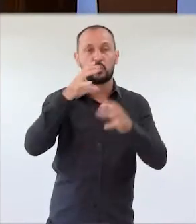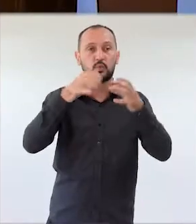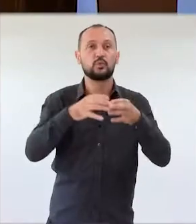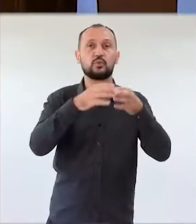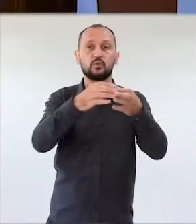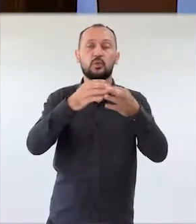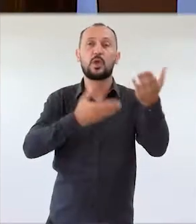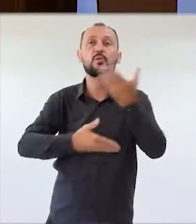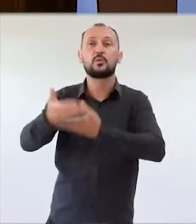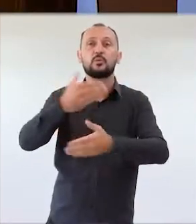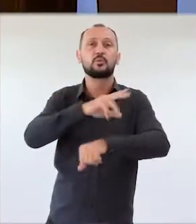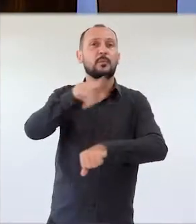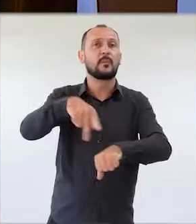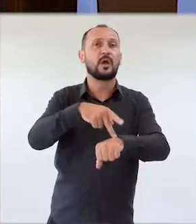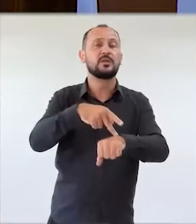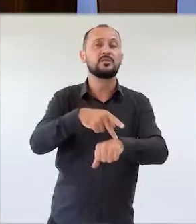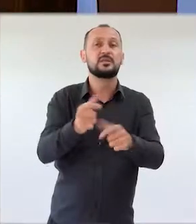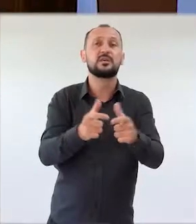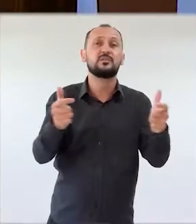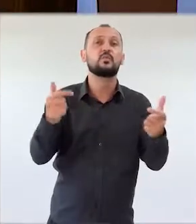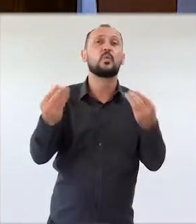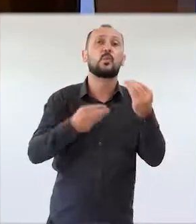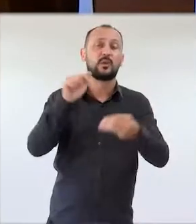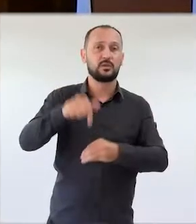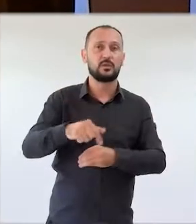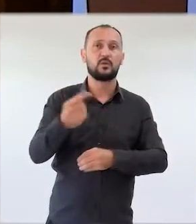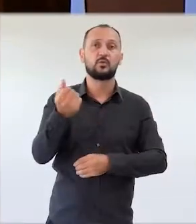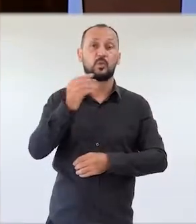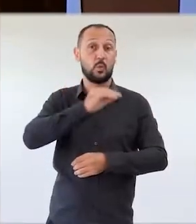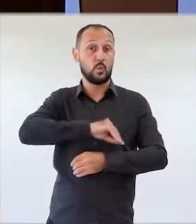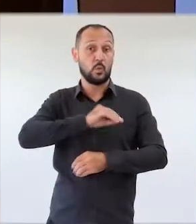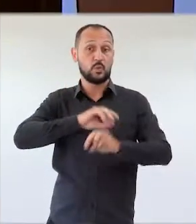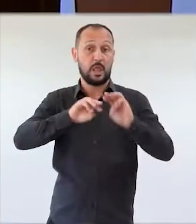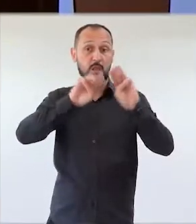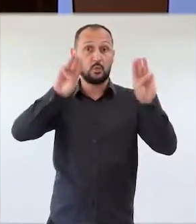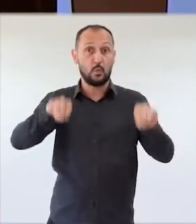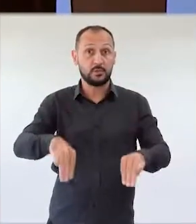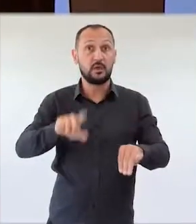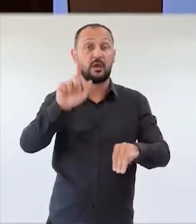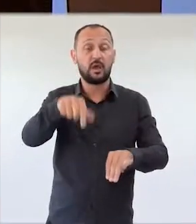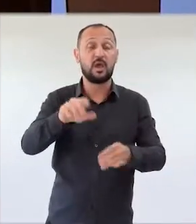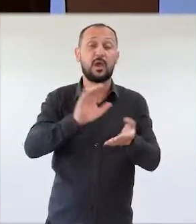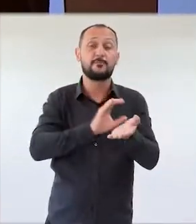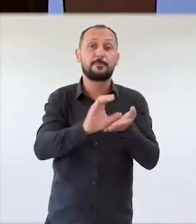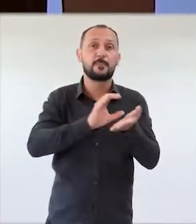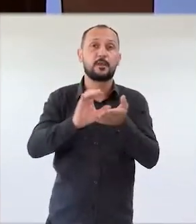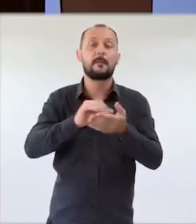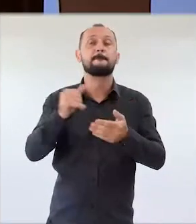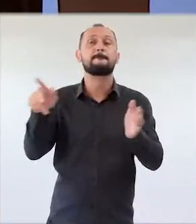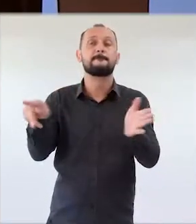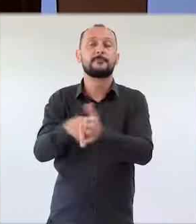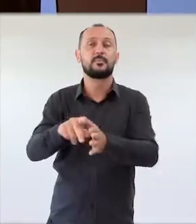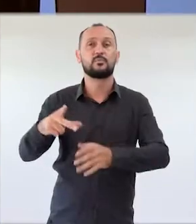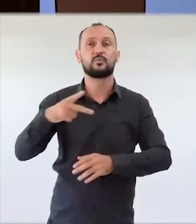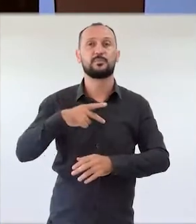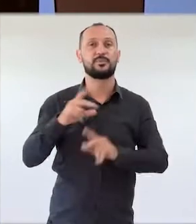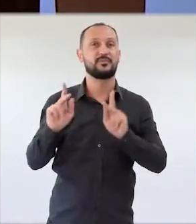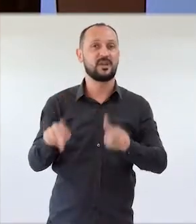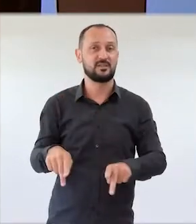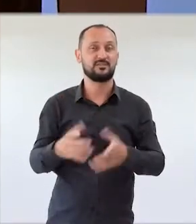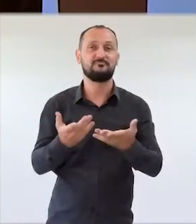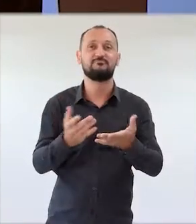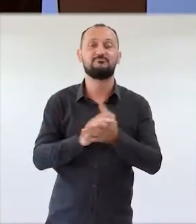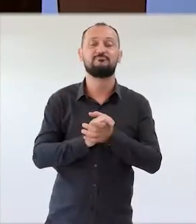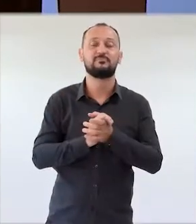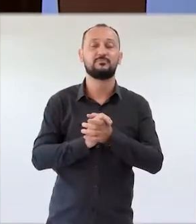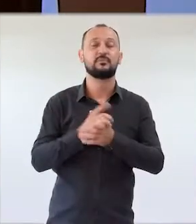itinerante e interativo num país tão grande como é o nosso. Toda a receita do museu, ela vem da iniciativa privada. Então